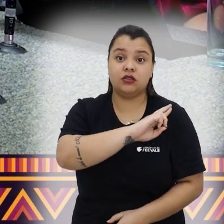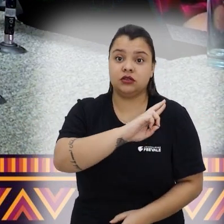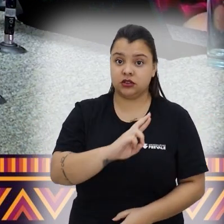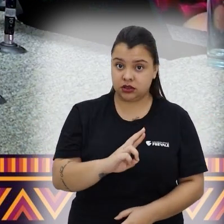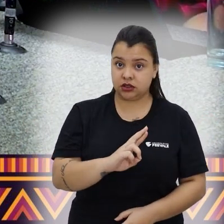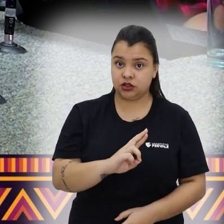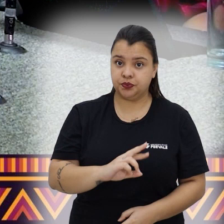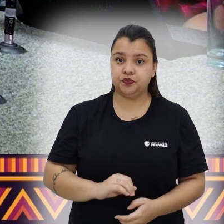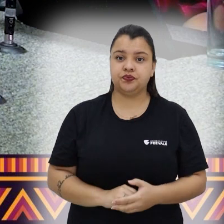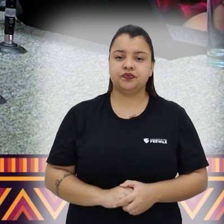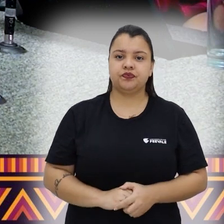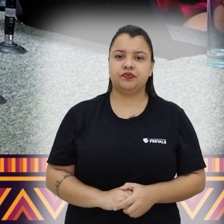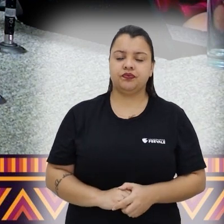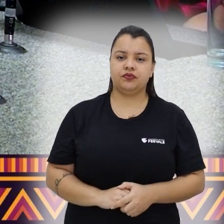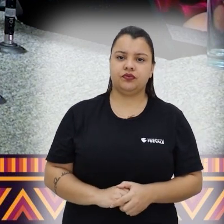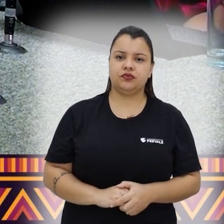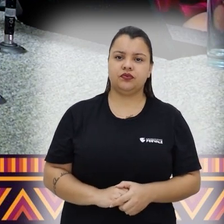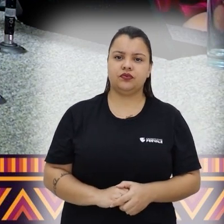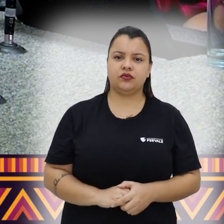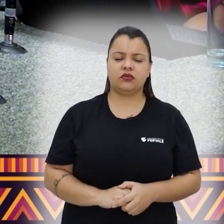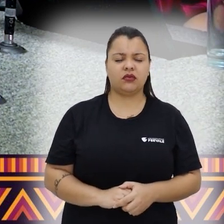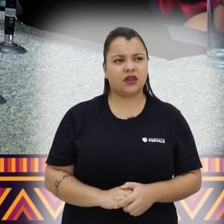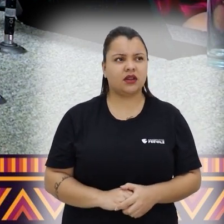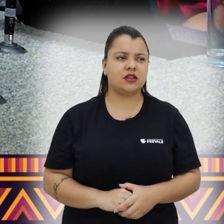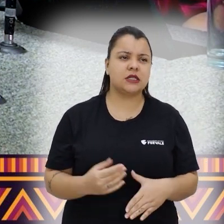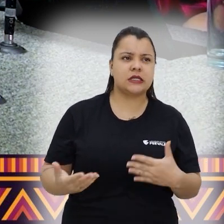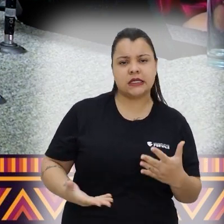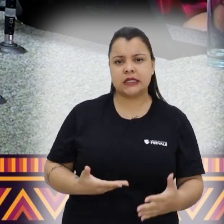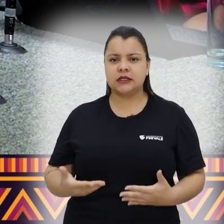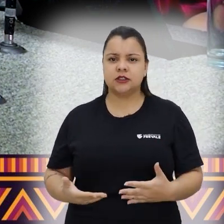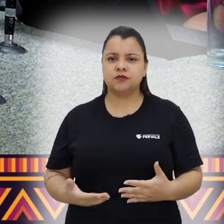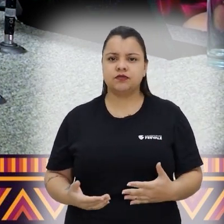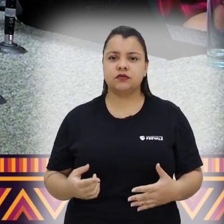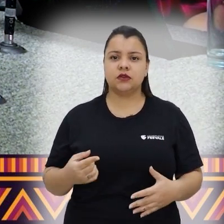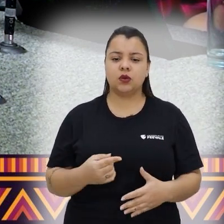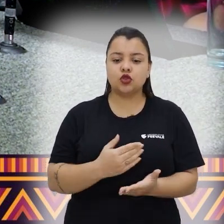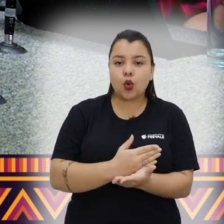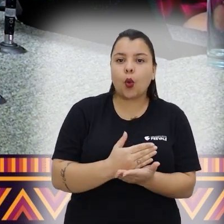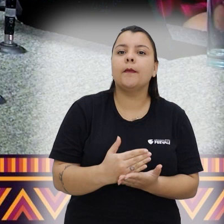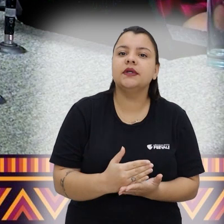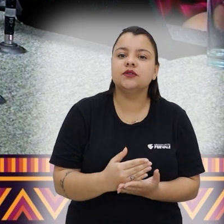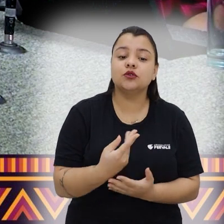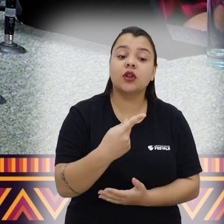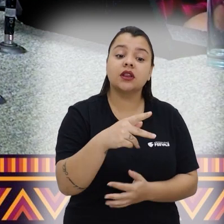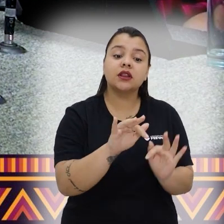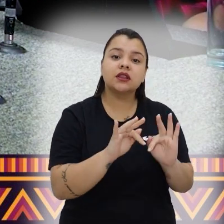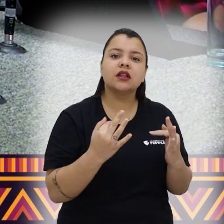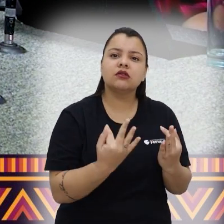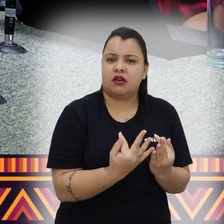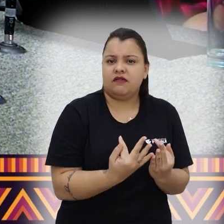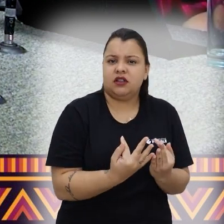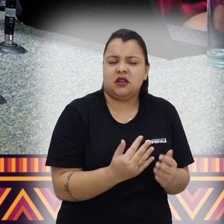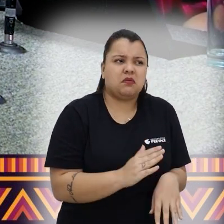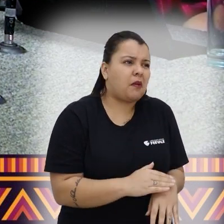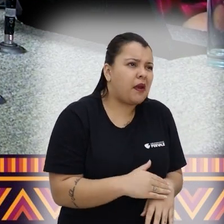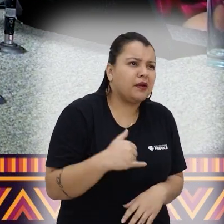religiosidade. E assim, quando entrou isso na tua vida? Em que momento, em que